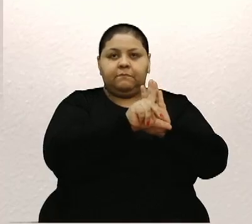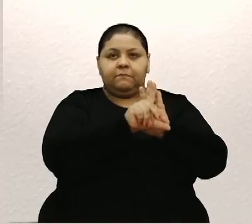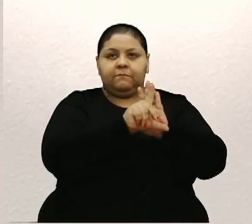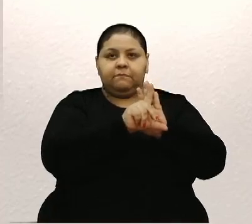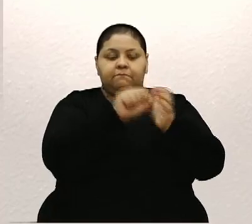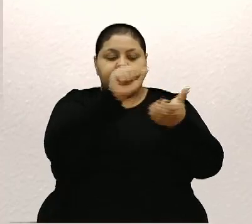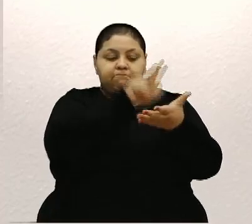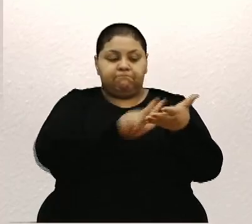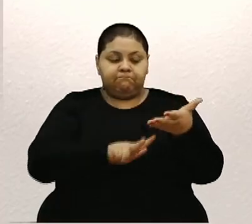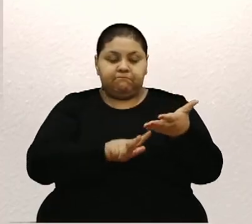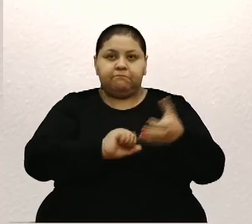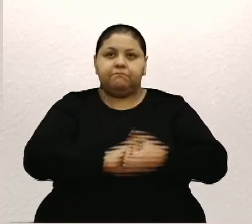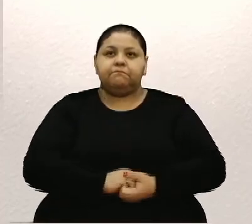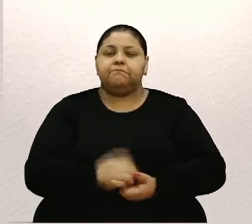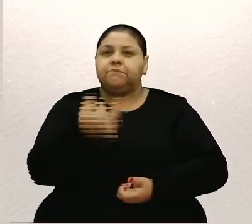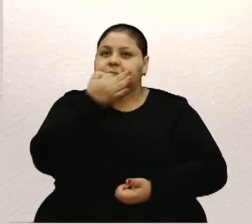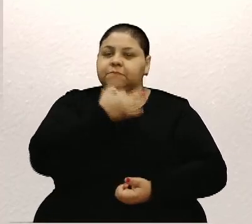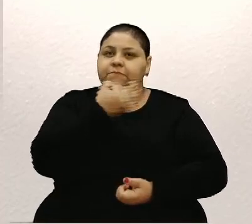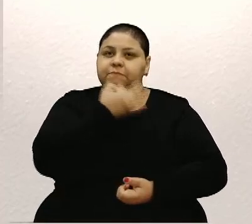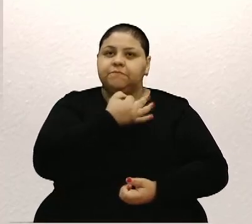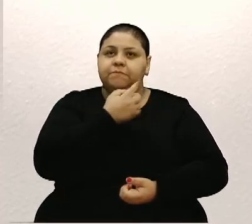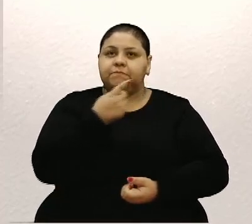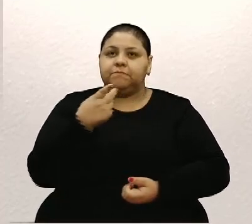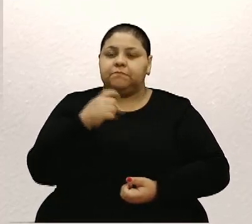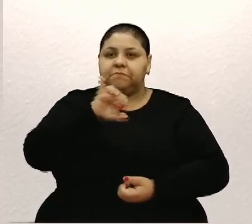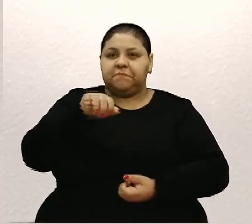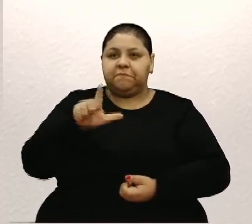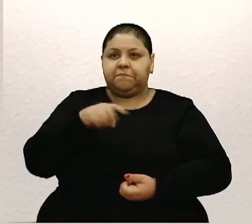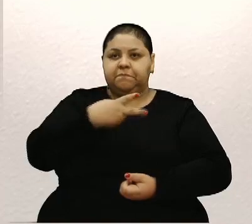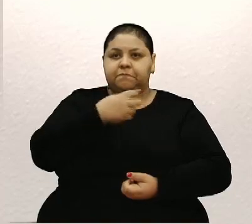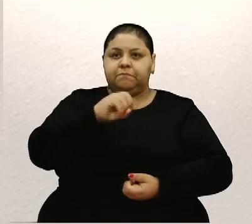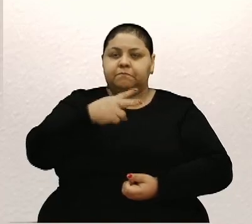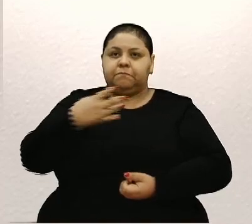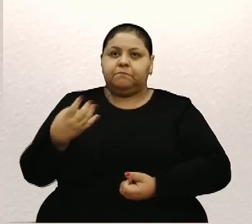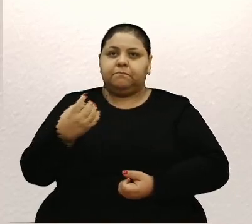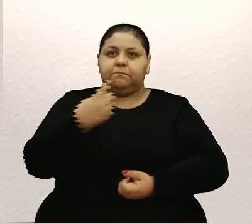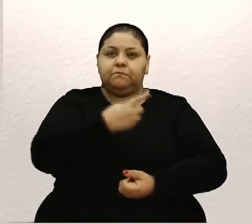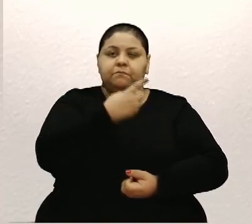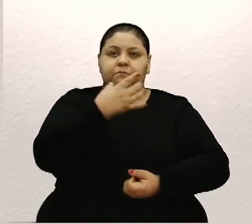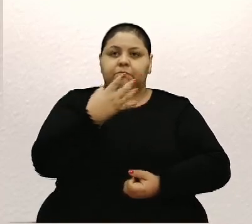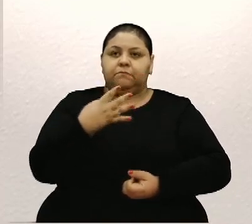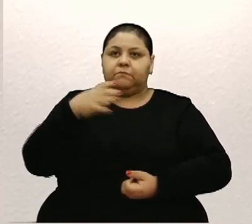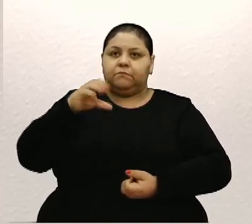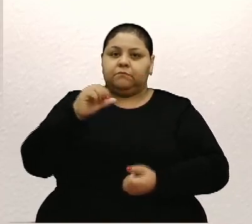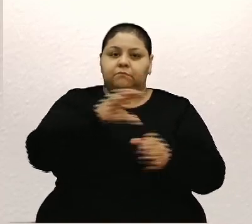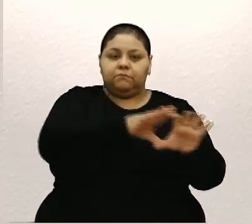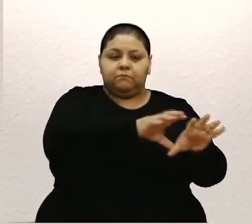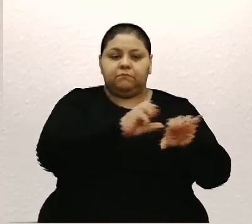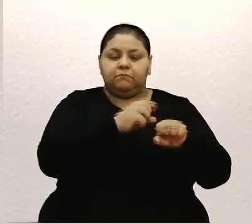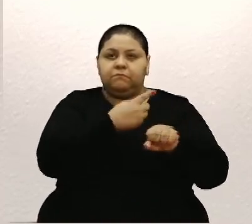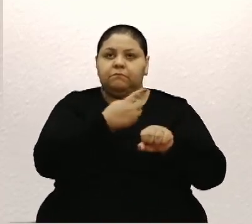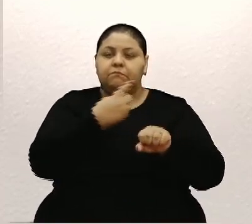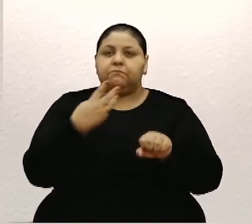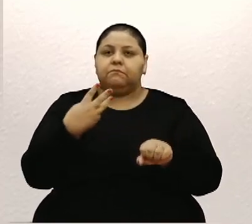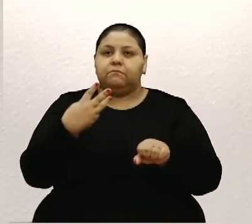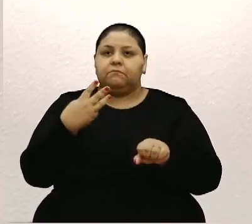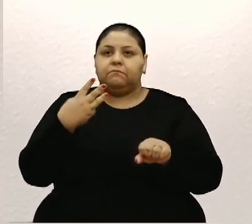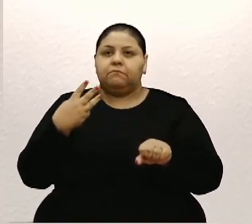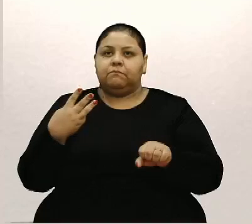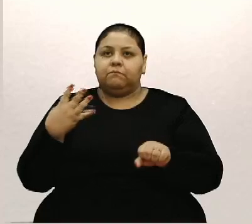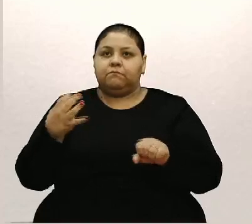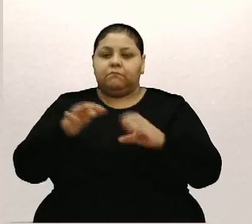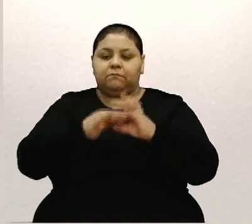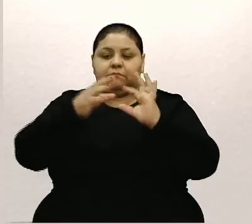em apreciação. Caxias do Sul, 12 de julho de 2024, 149 anos de colonização, 134